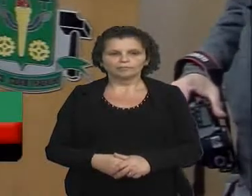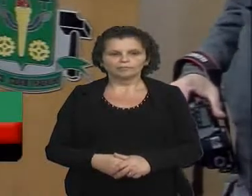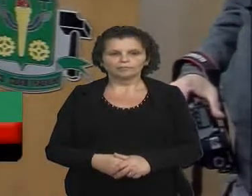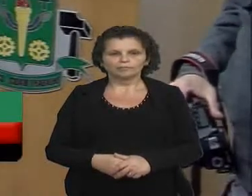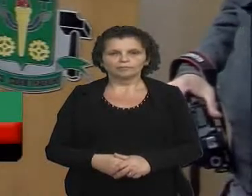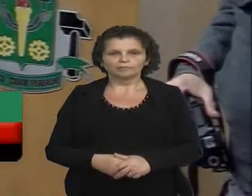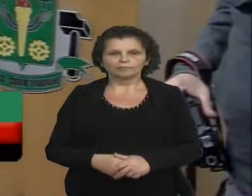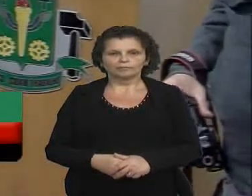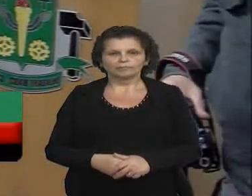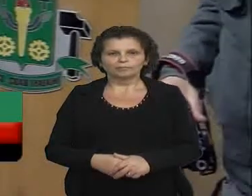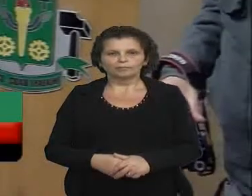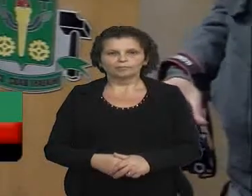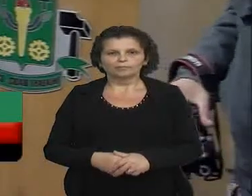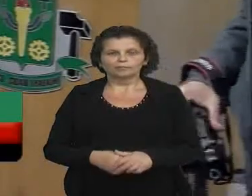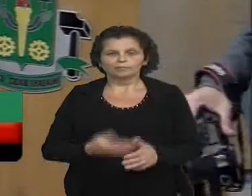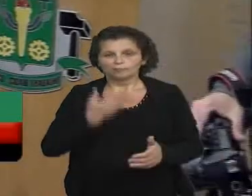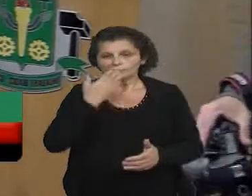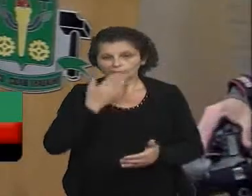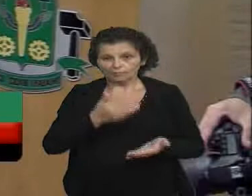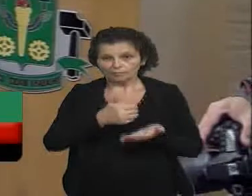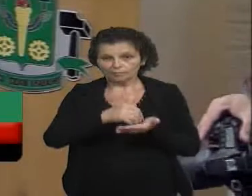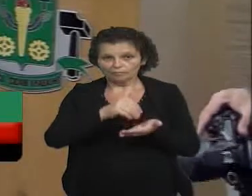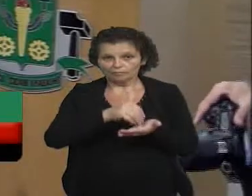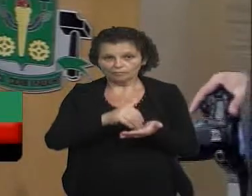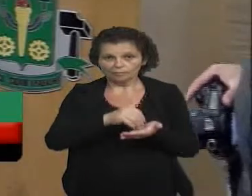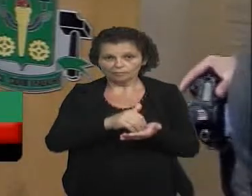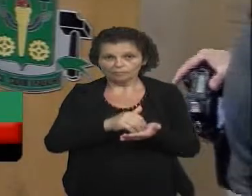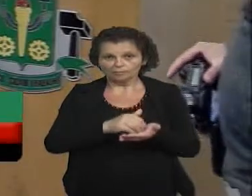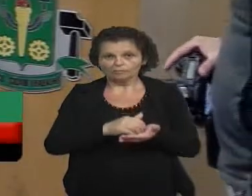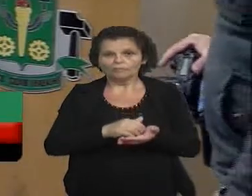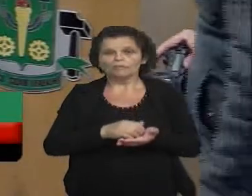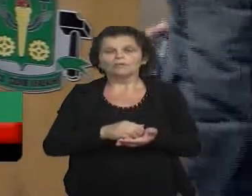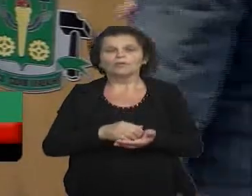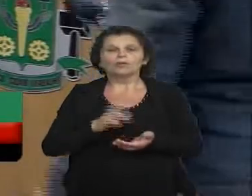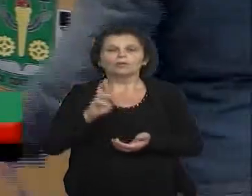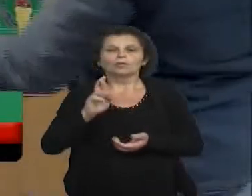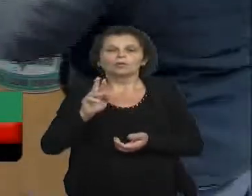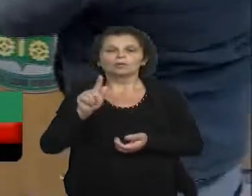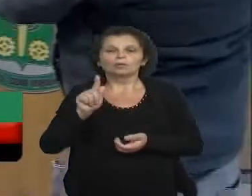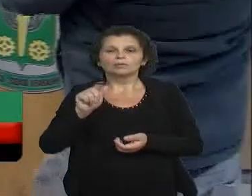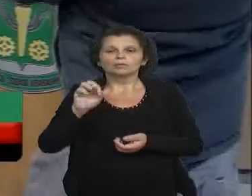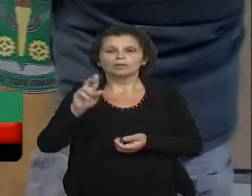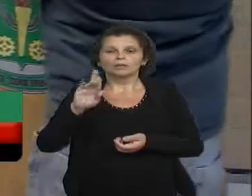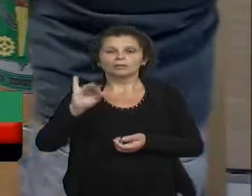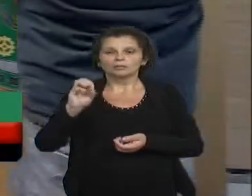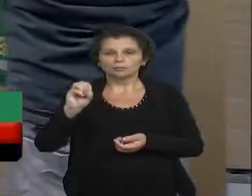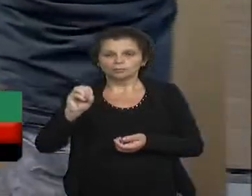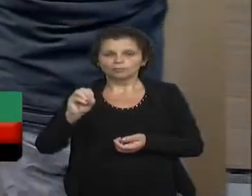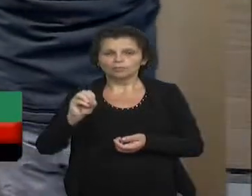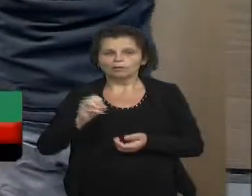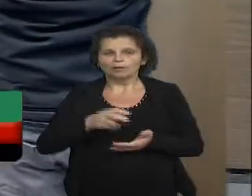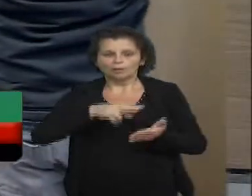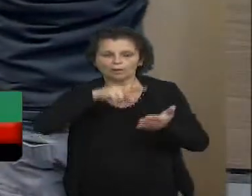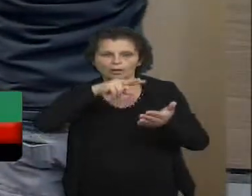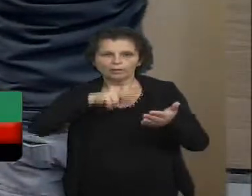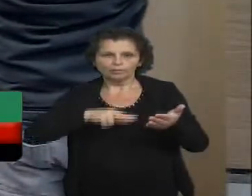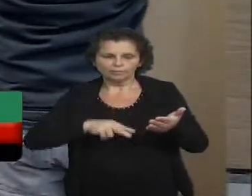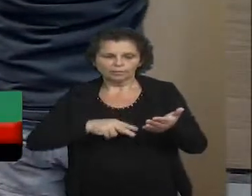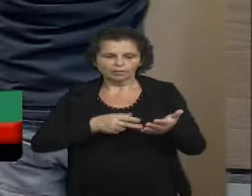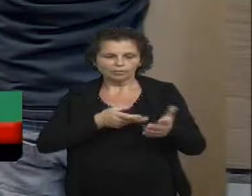Solicito ao senhor secretário, vereador Rogério Santos, que proceda à leitura da moção